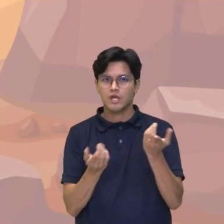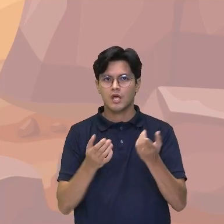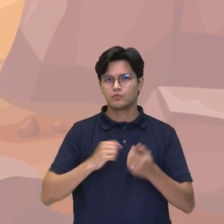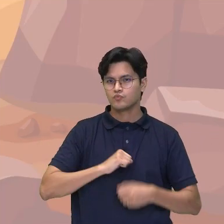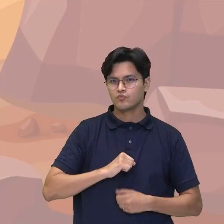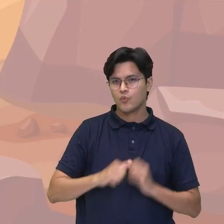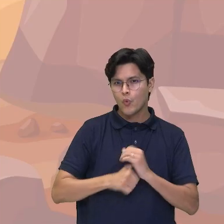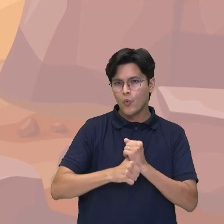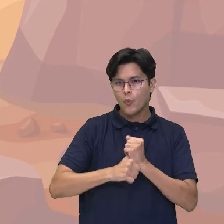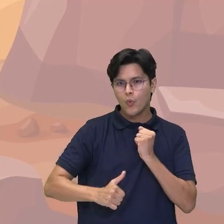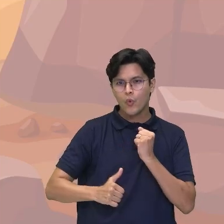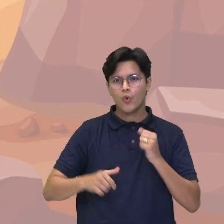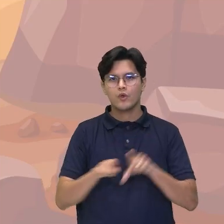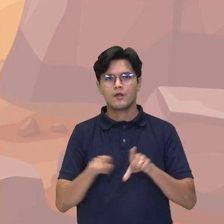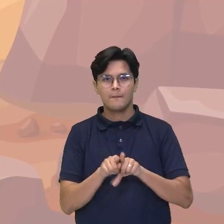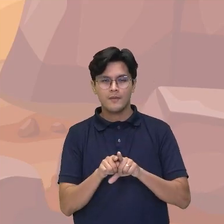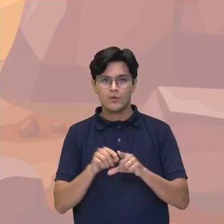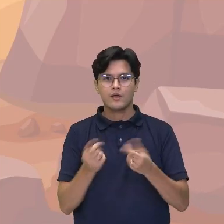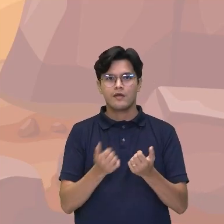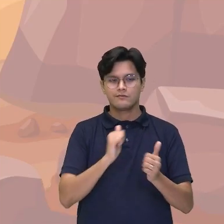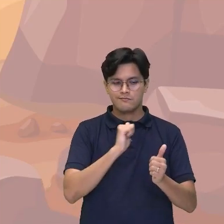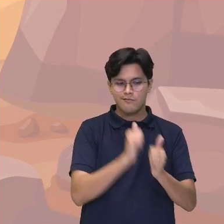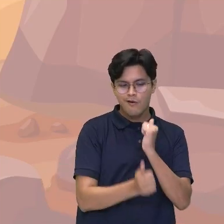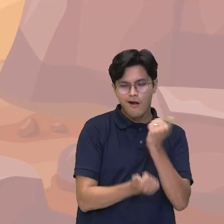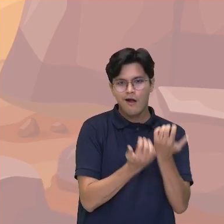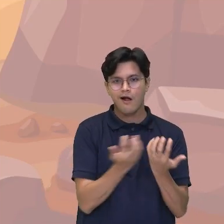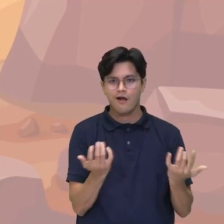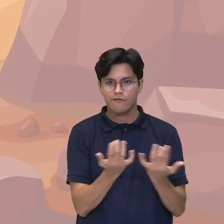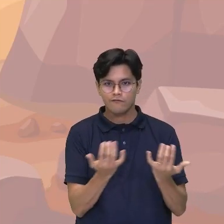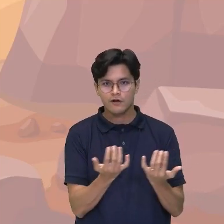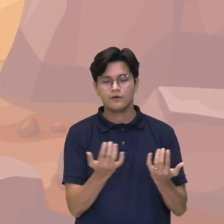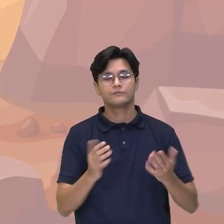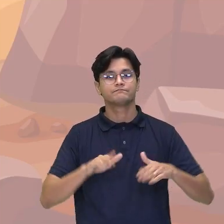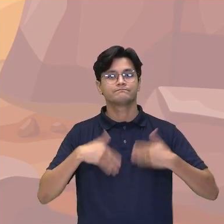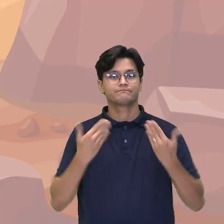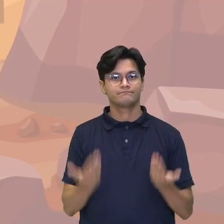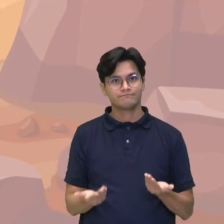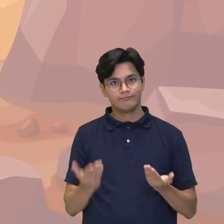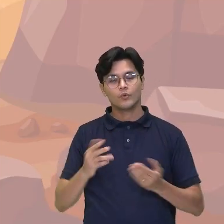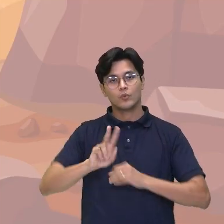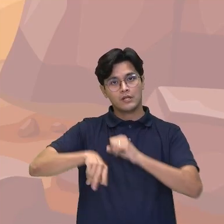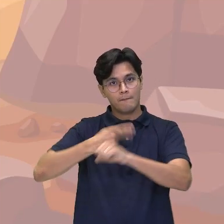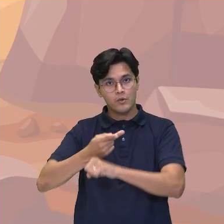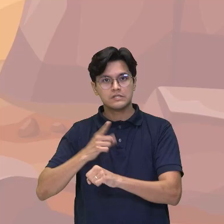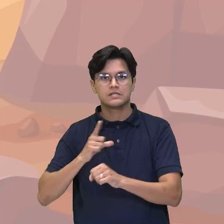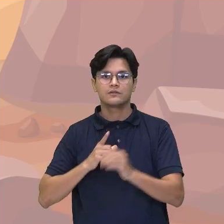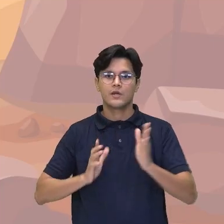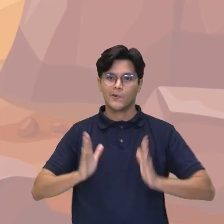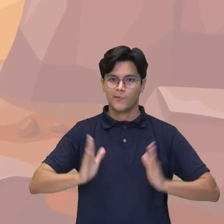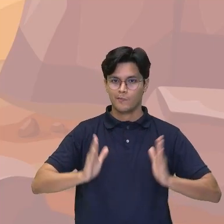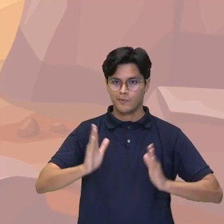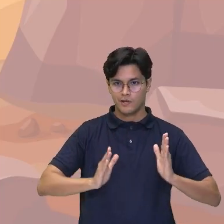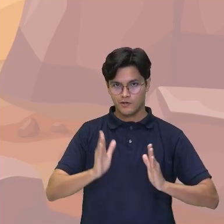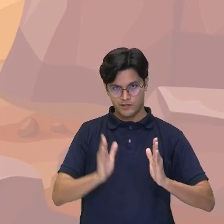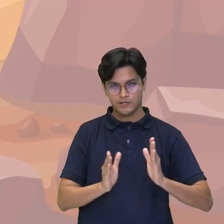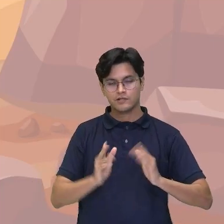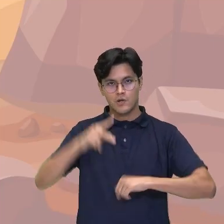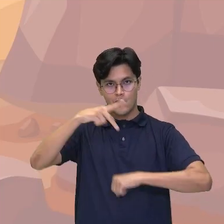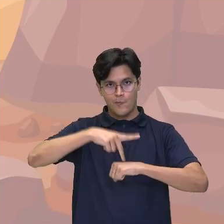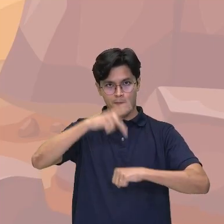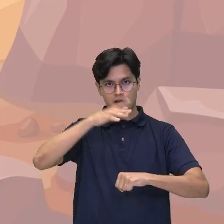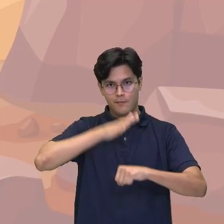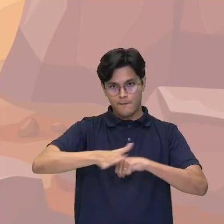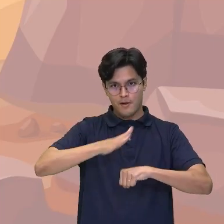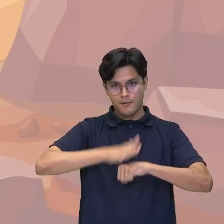ele utilizava para fazer. Depois do Paleolítico, nós vamos ter um outro período, que é o